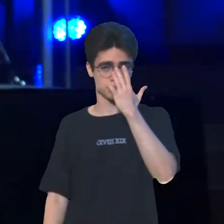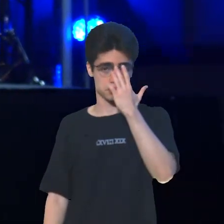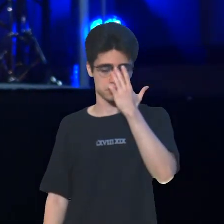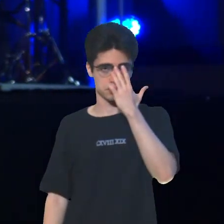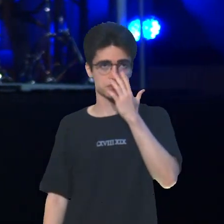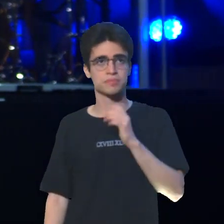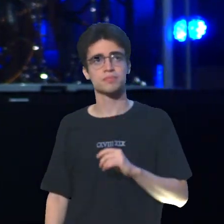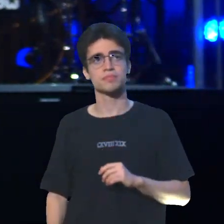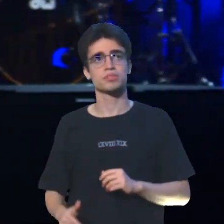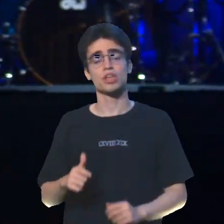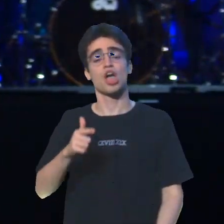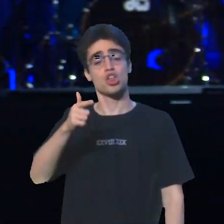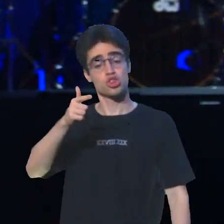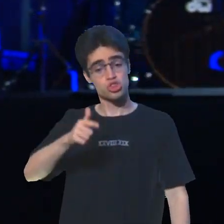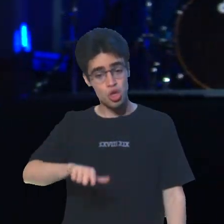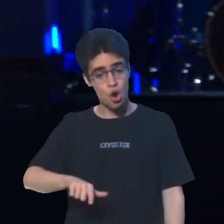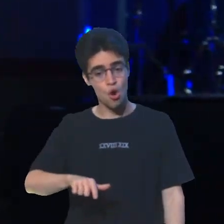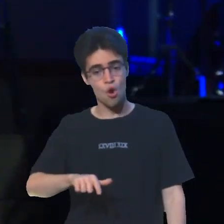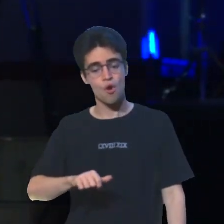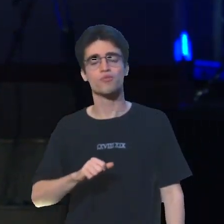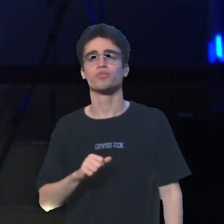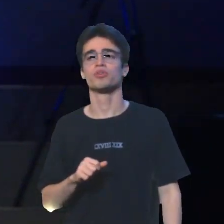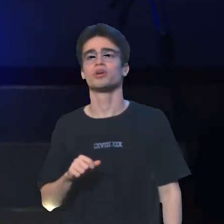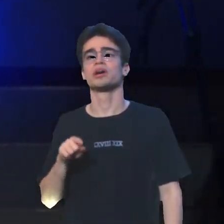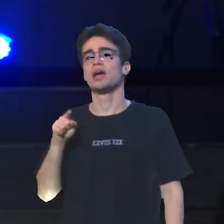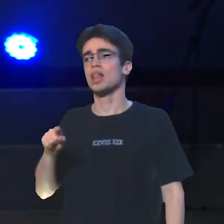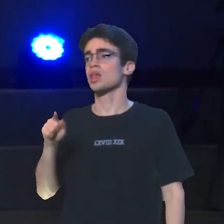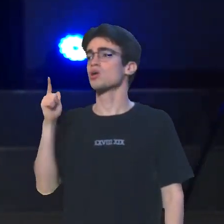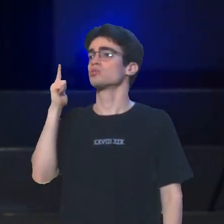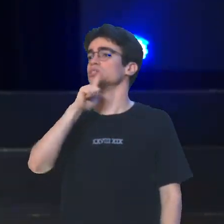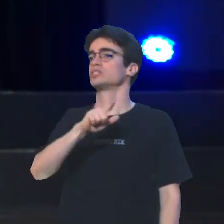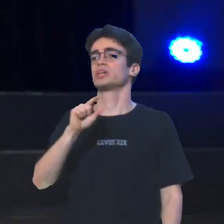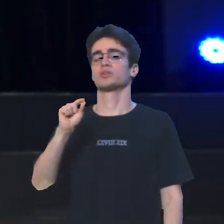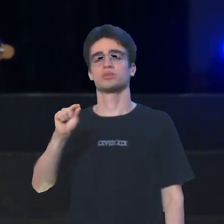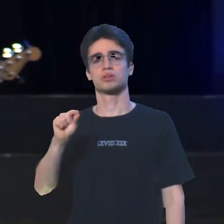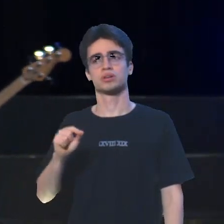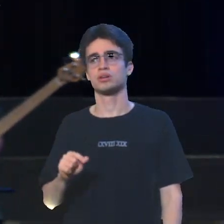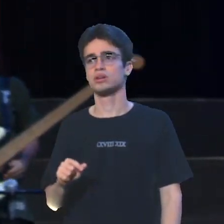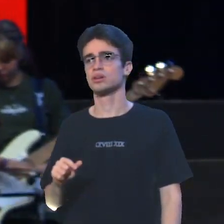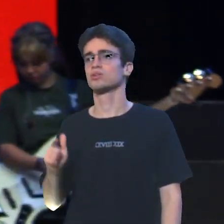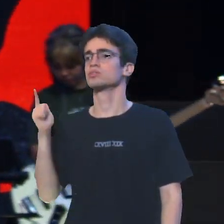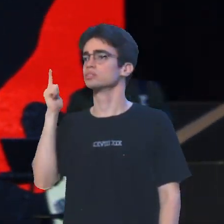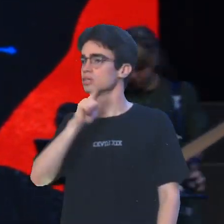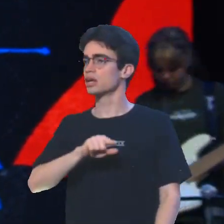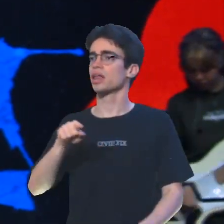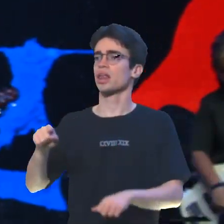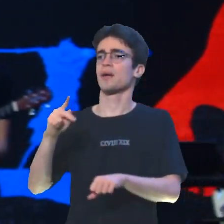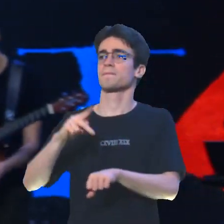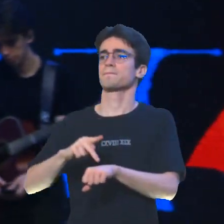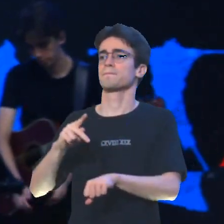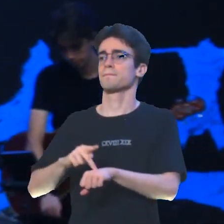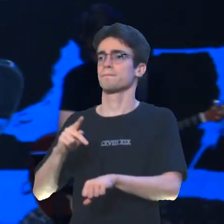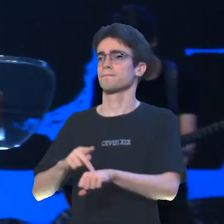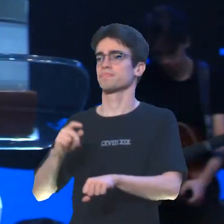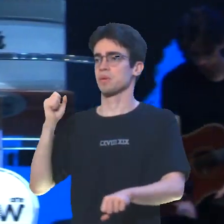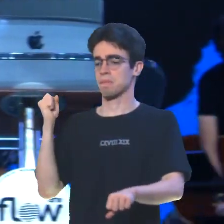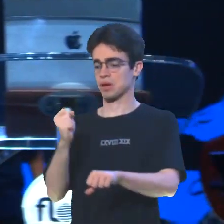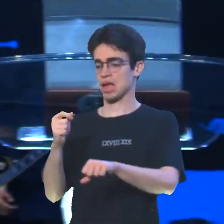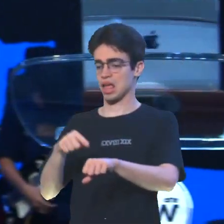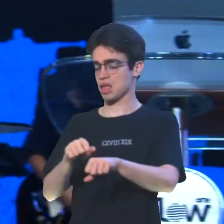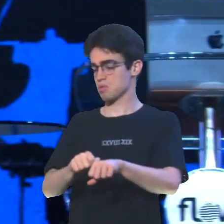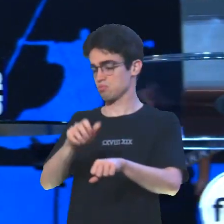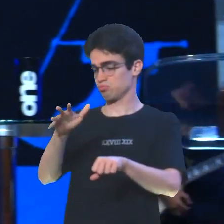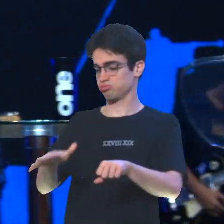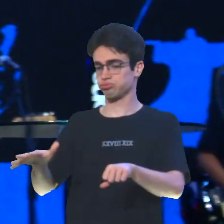aonde novamente ele consegue tirar água da pedra através de